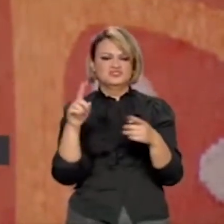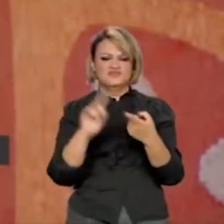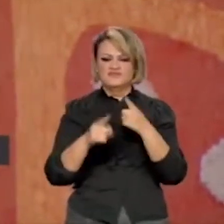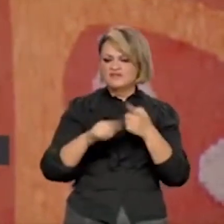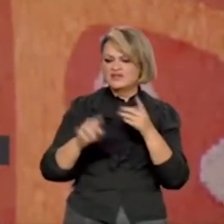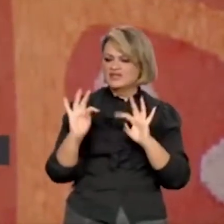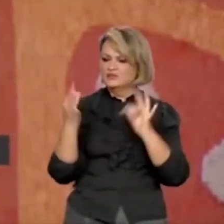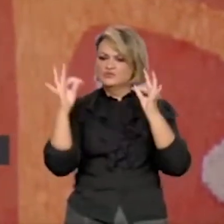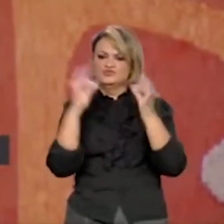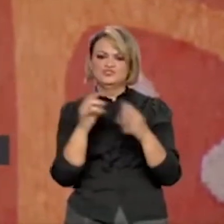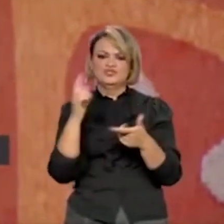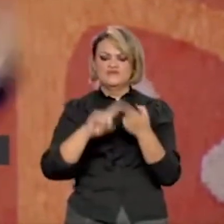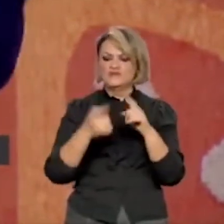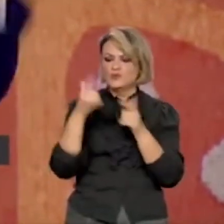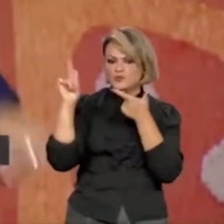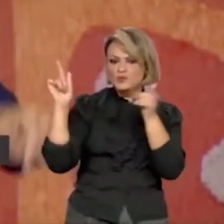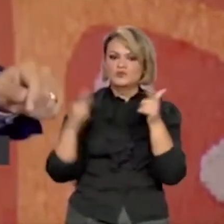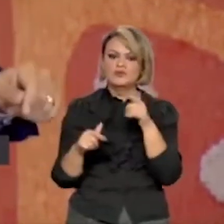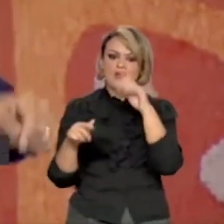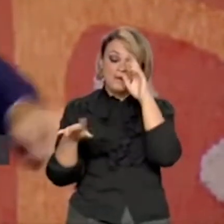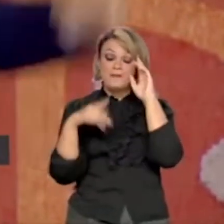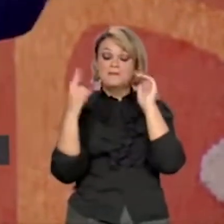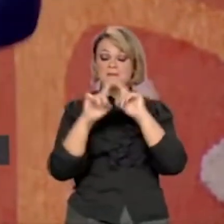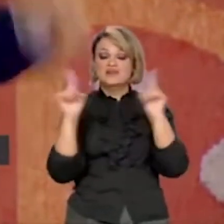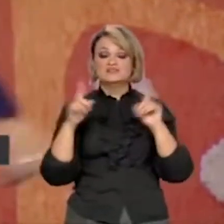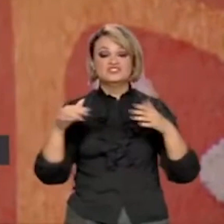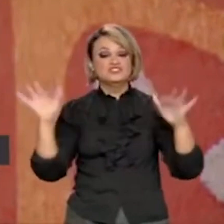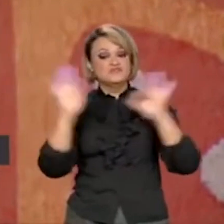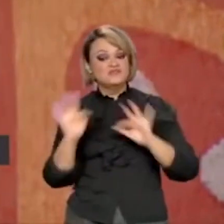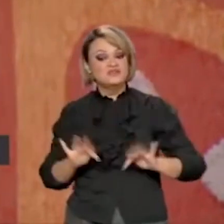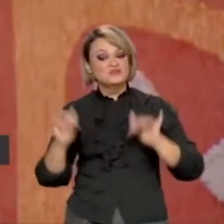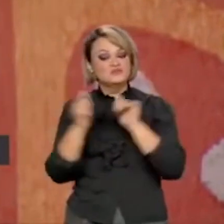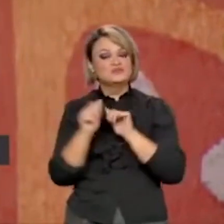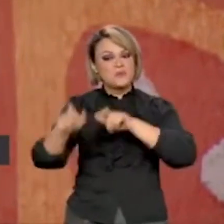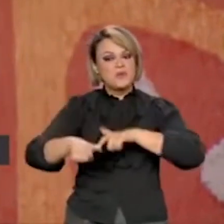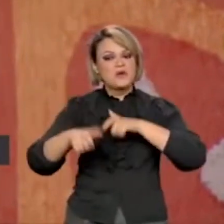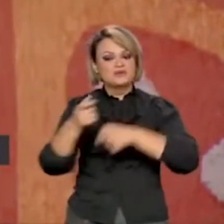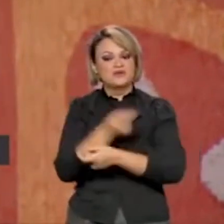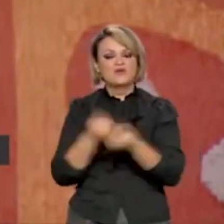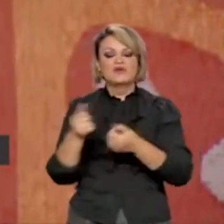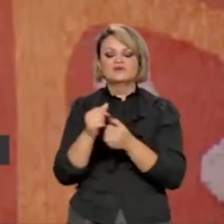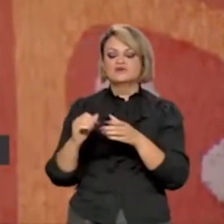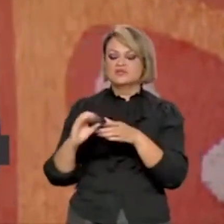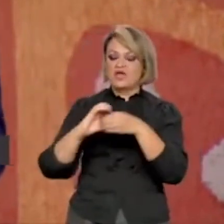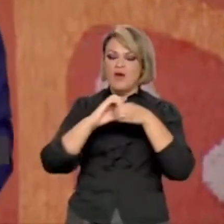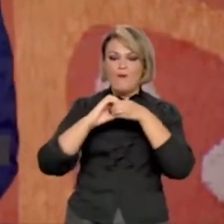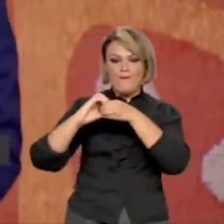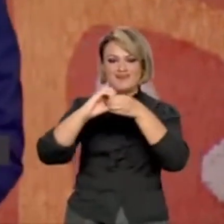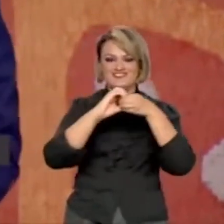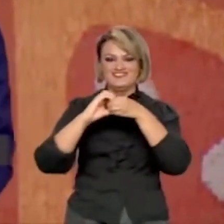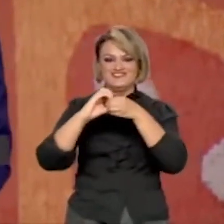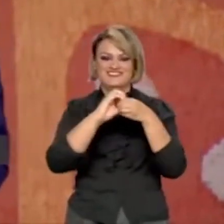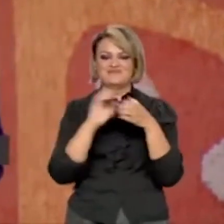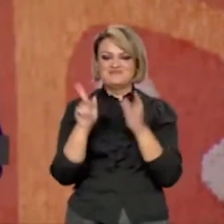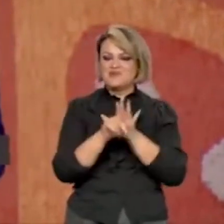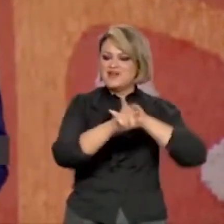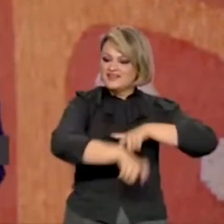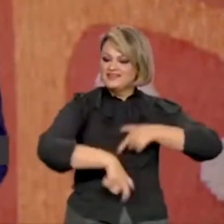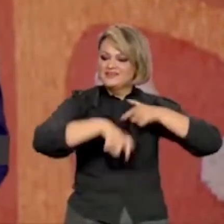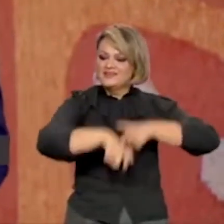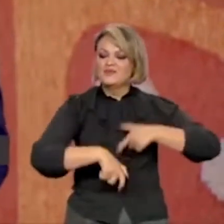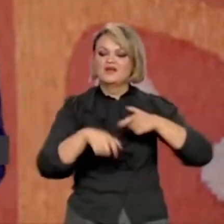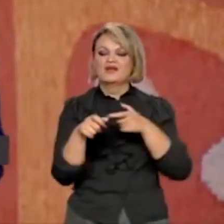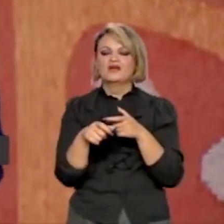incorporou tecnologia mas estamos felizes aqui também de junto com agronegócio tem as cooperativas agrícolas tem a Federação